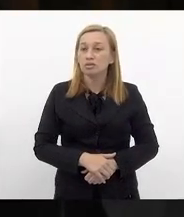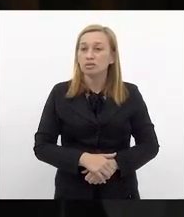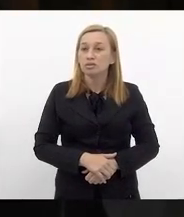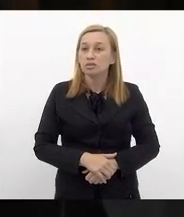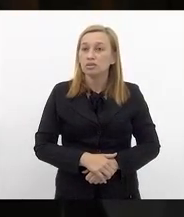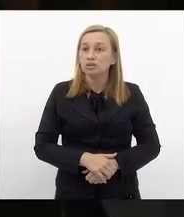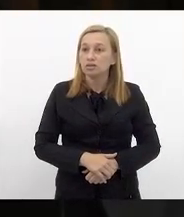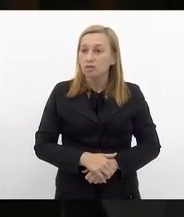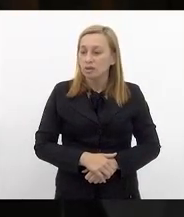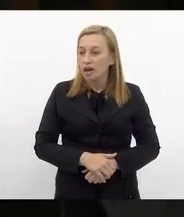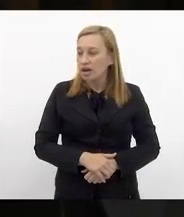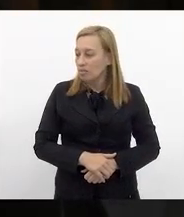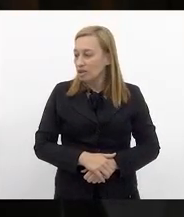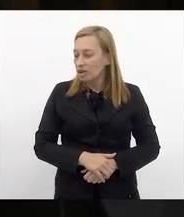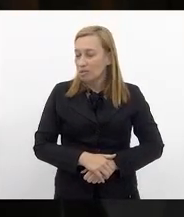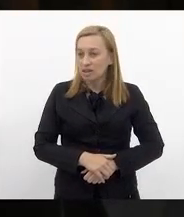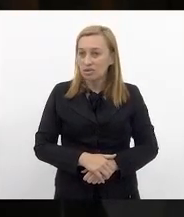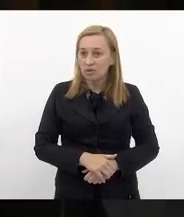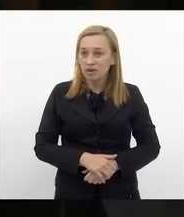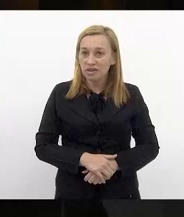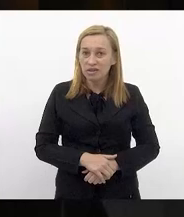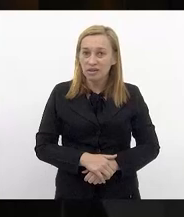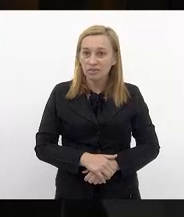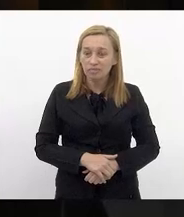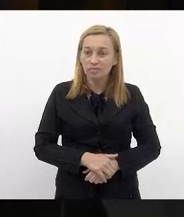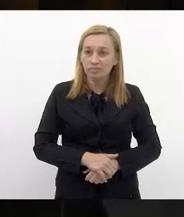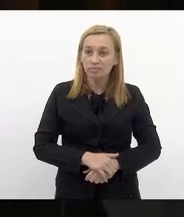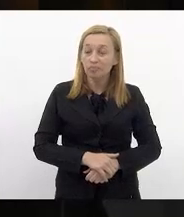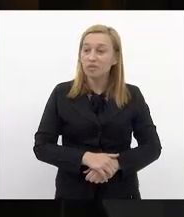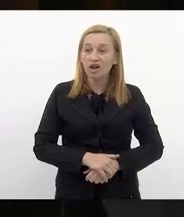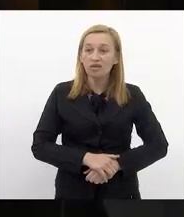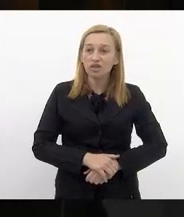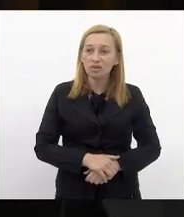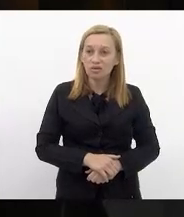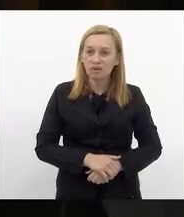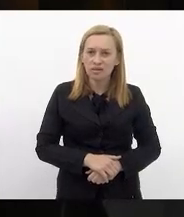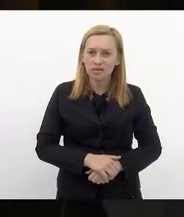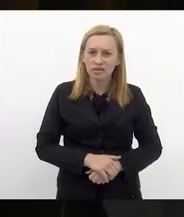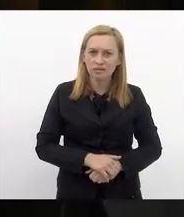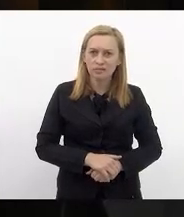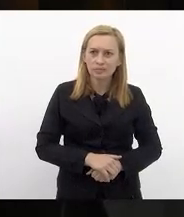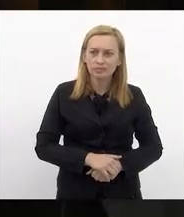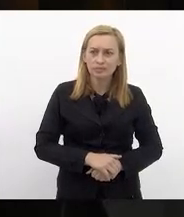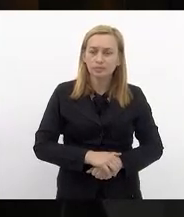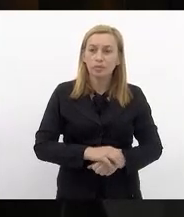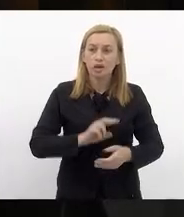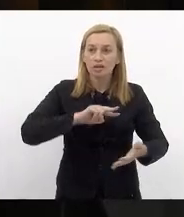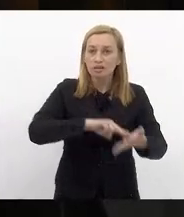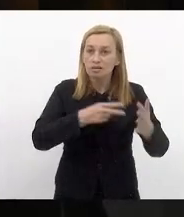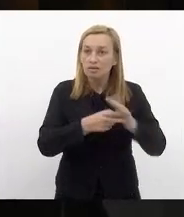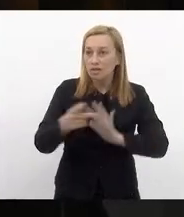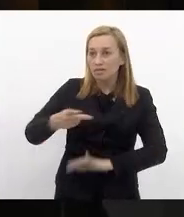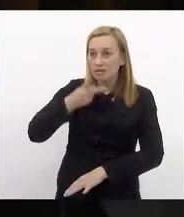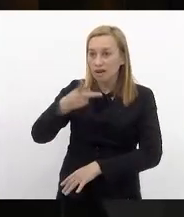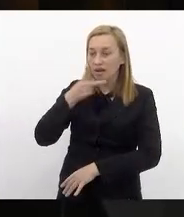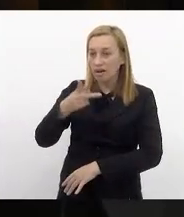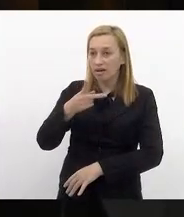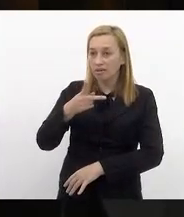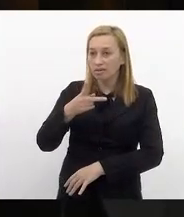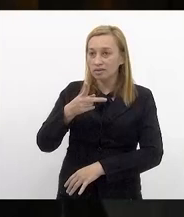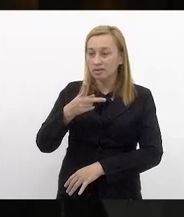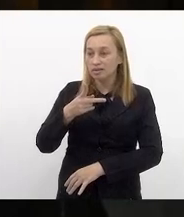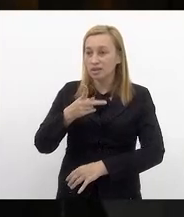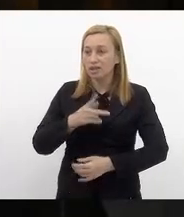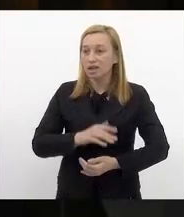reféns do regime de recuperação fiscal. O que significa dizer que estamos reféns do regime